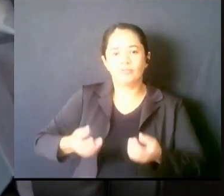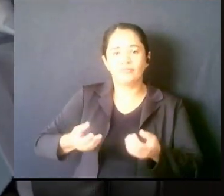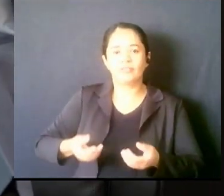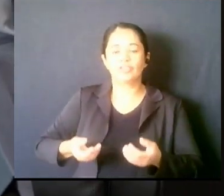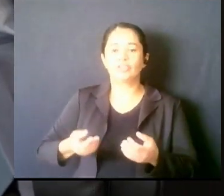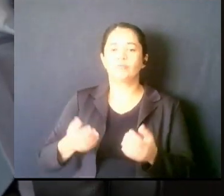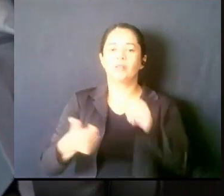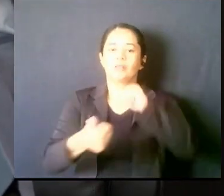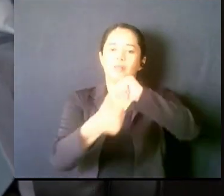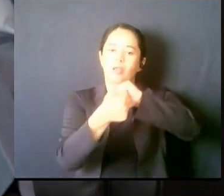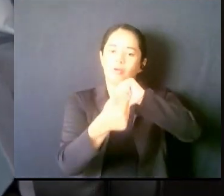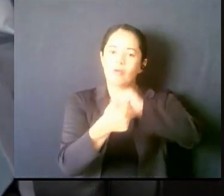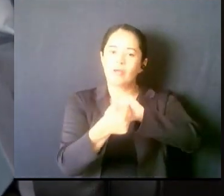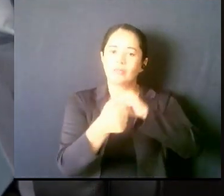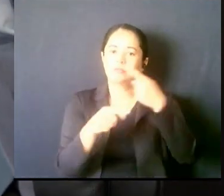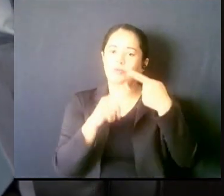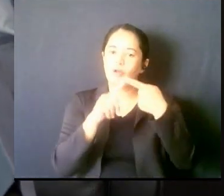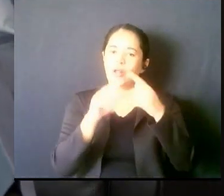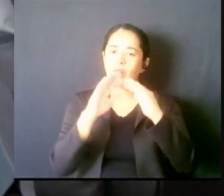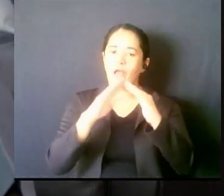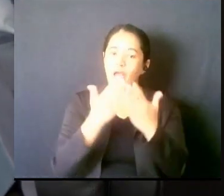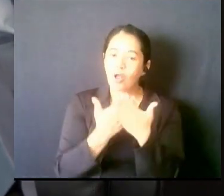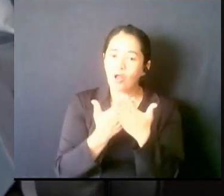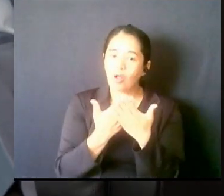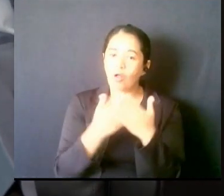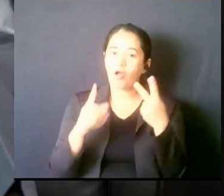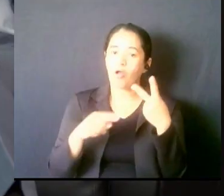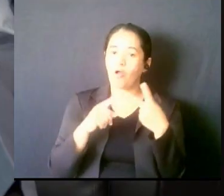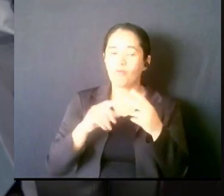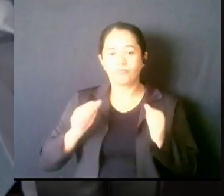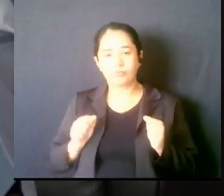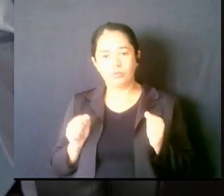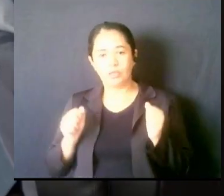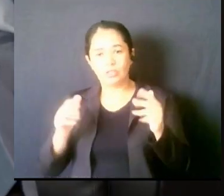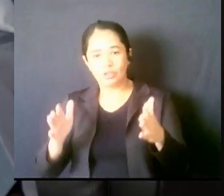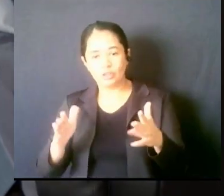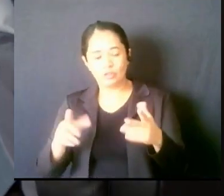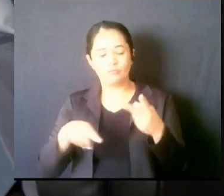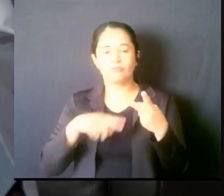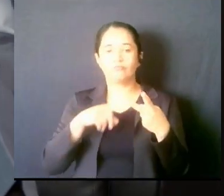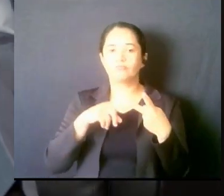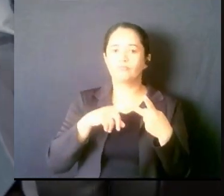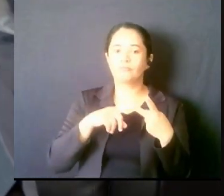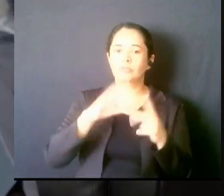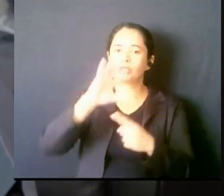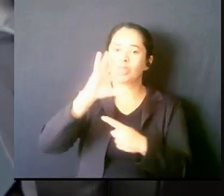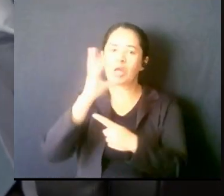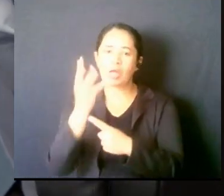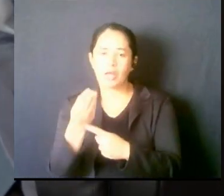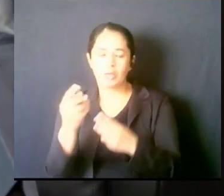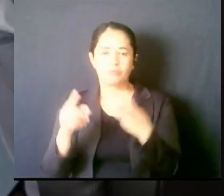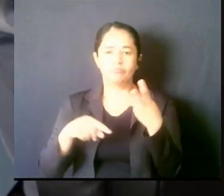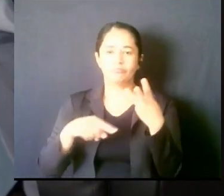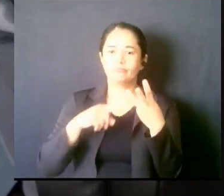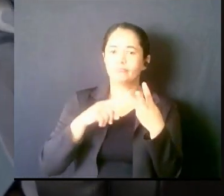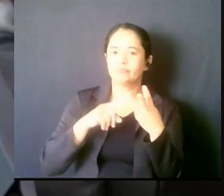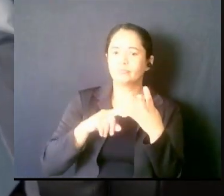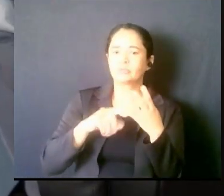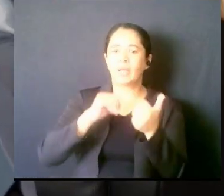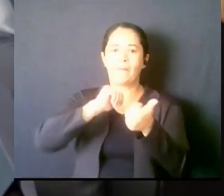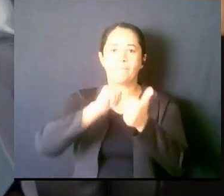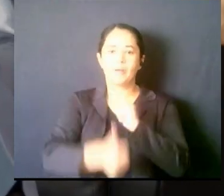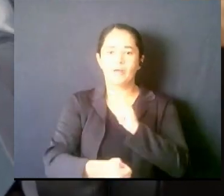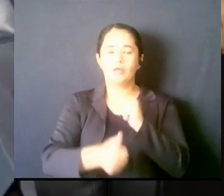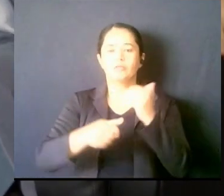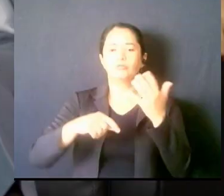em escola, em atividade lúdica, artística, de esporte, precisa ser feita para